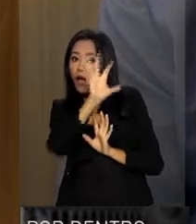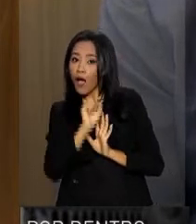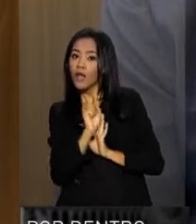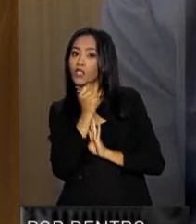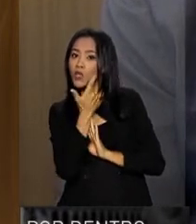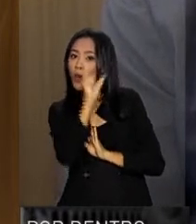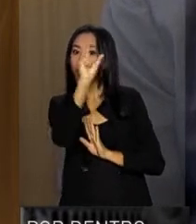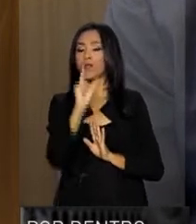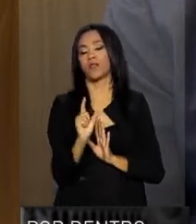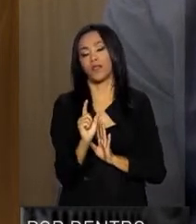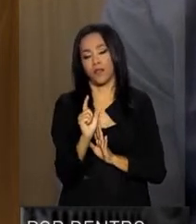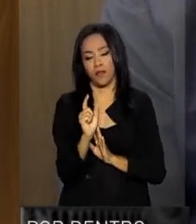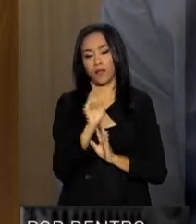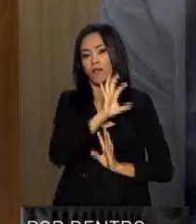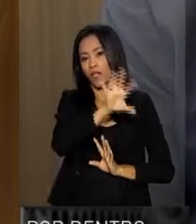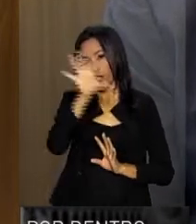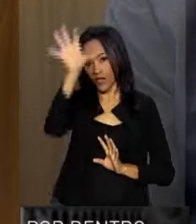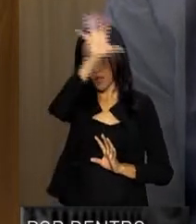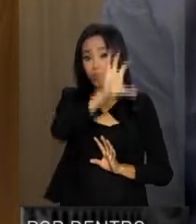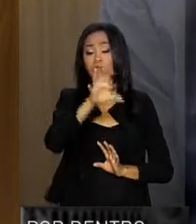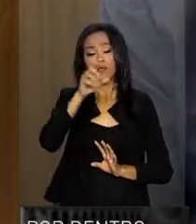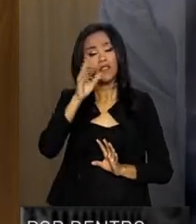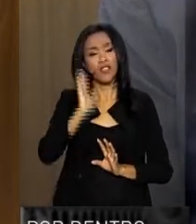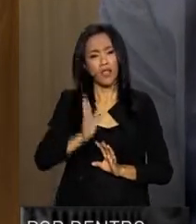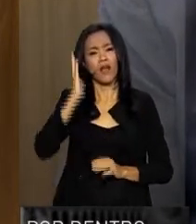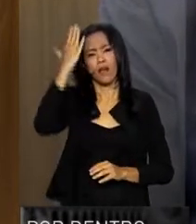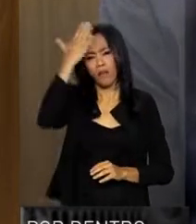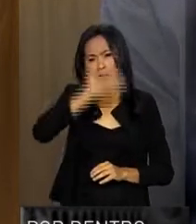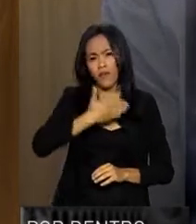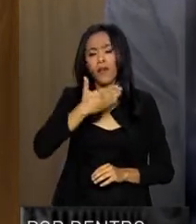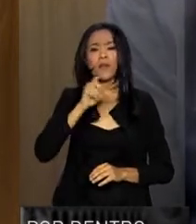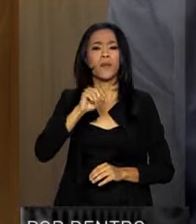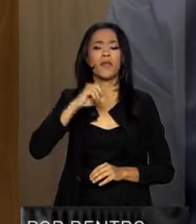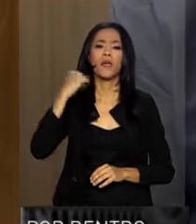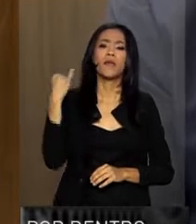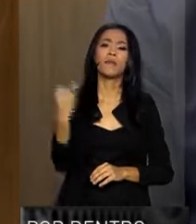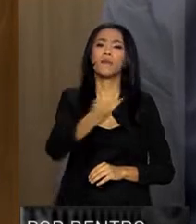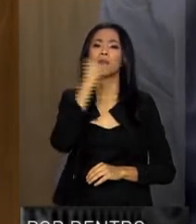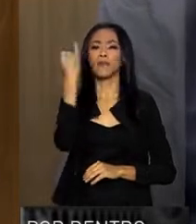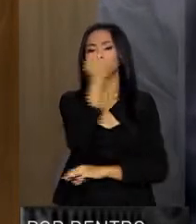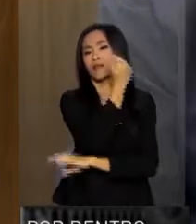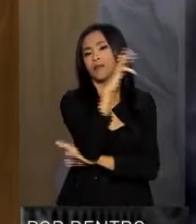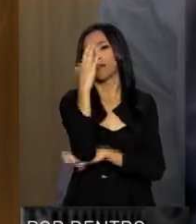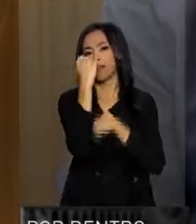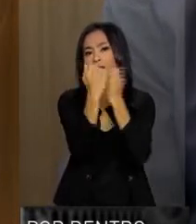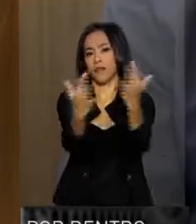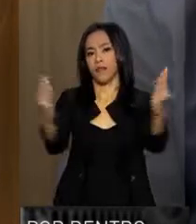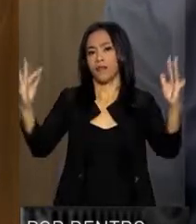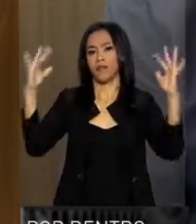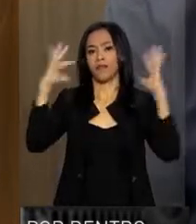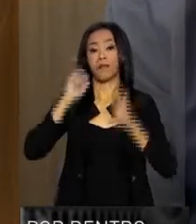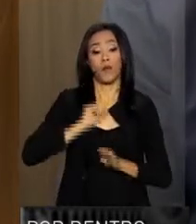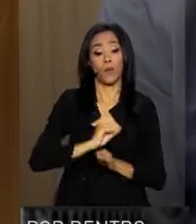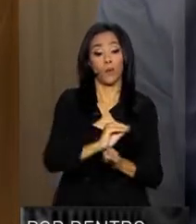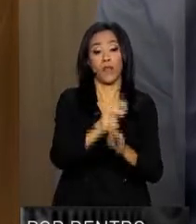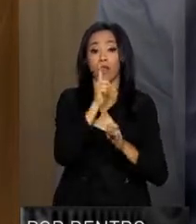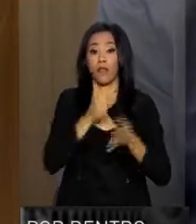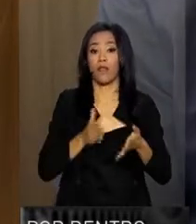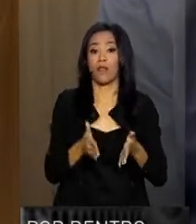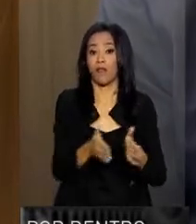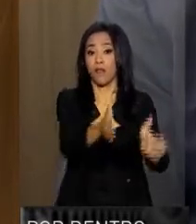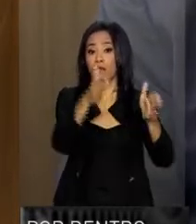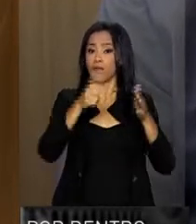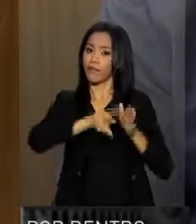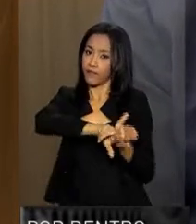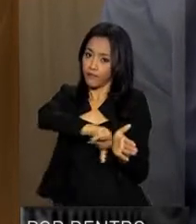ficou também cada vez mais comprovada a importância das florestas para os recursos hídricos então a gente apresentou também